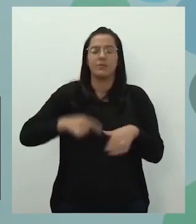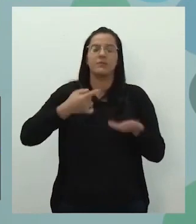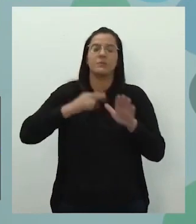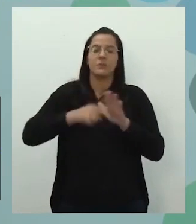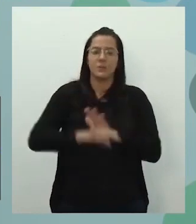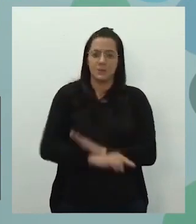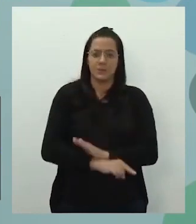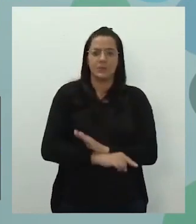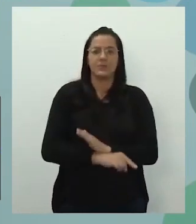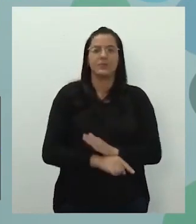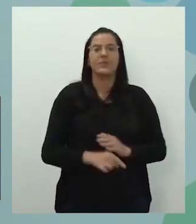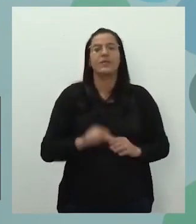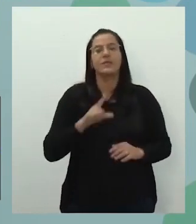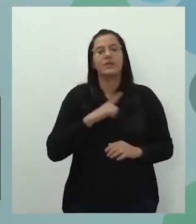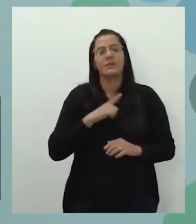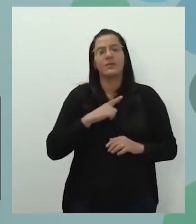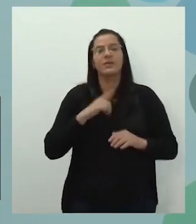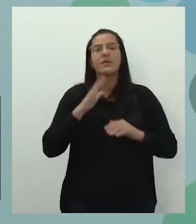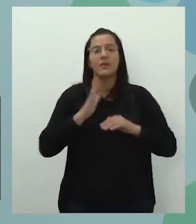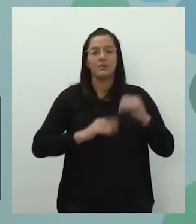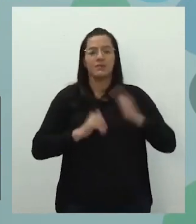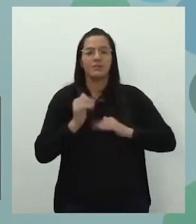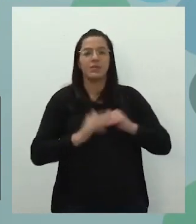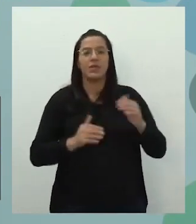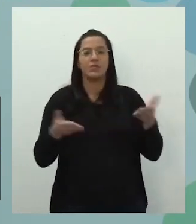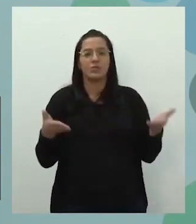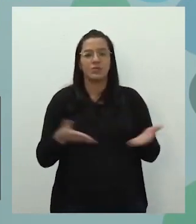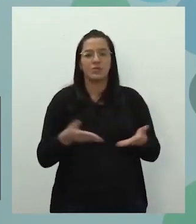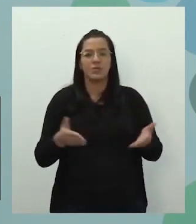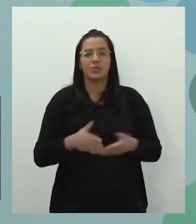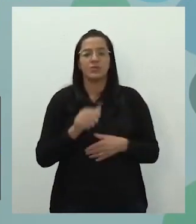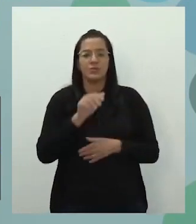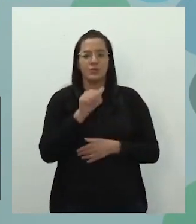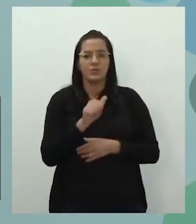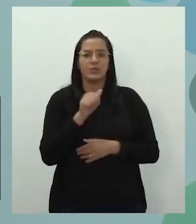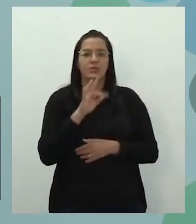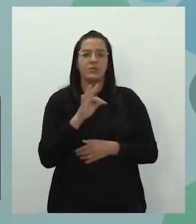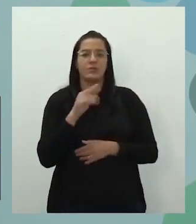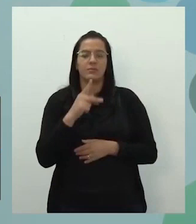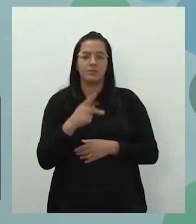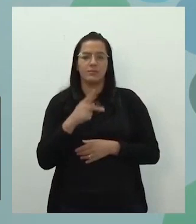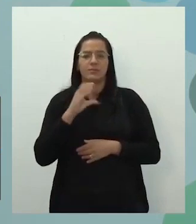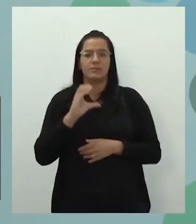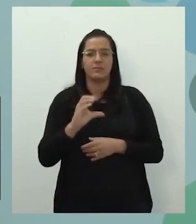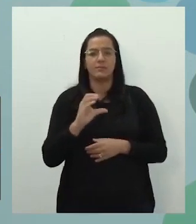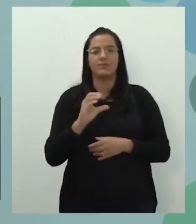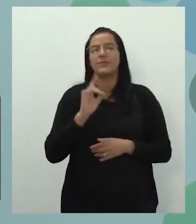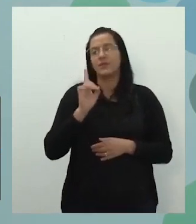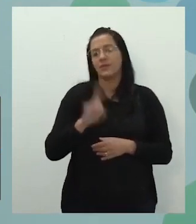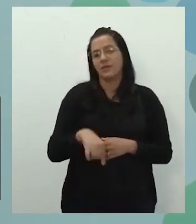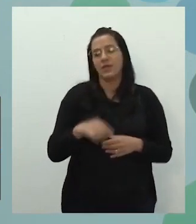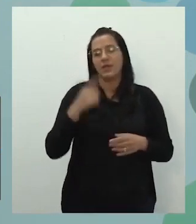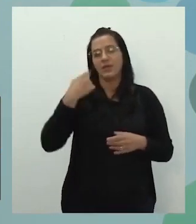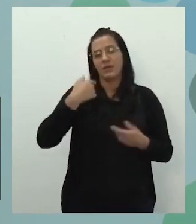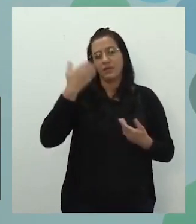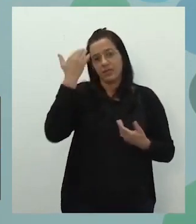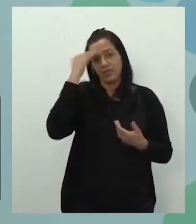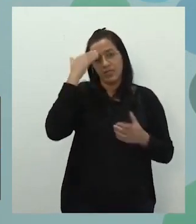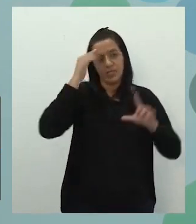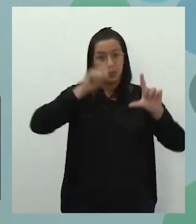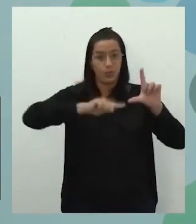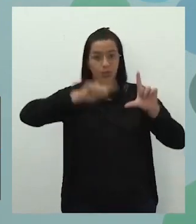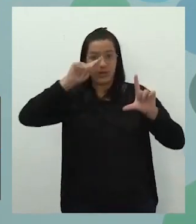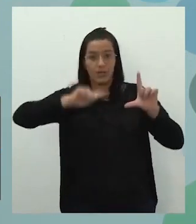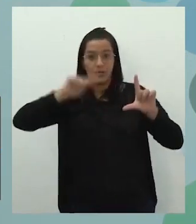Em relação à habilidade de matemática de hoje, do ATPC, a habilidade foi compreender a construção do gráfico de função do